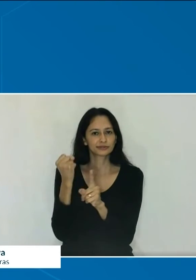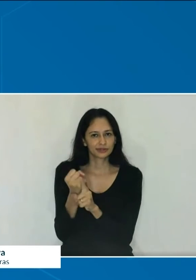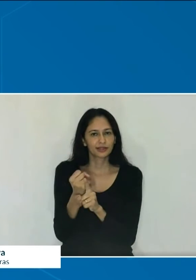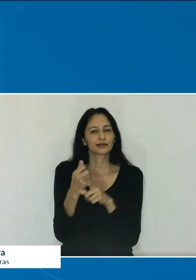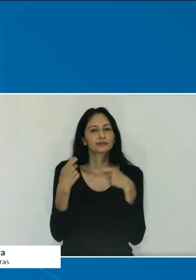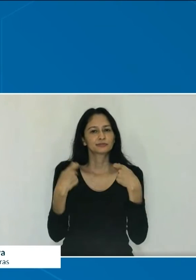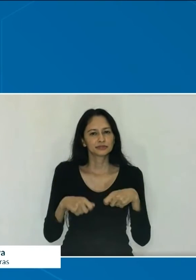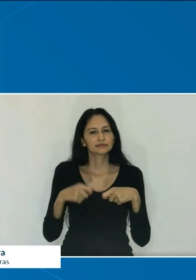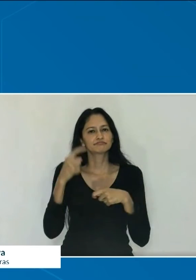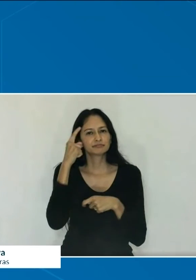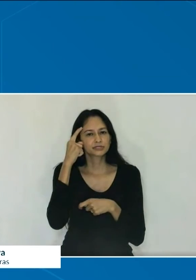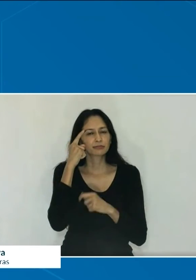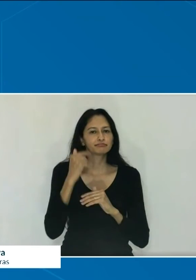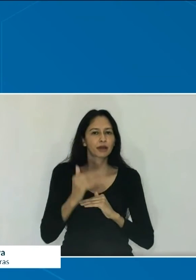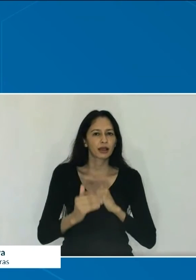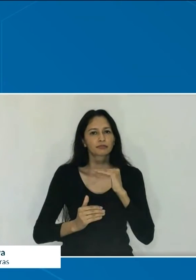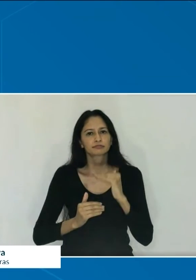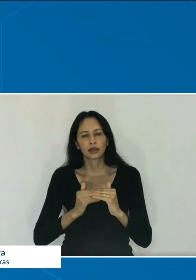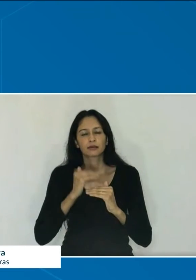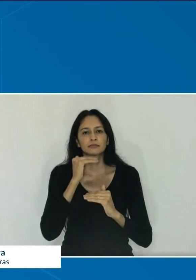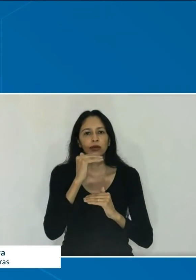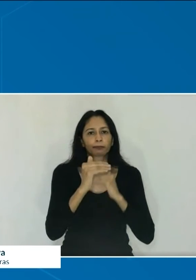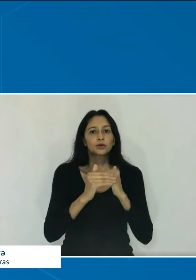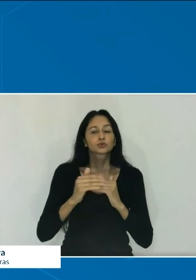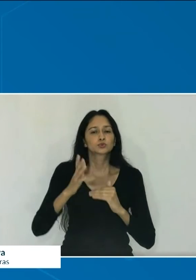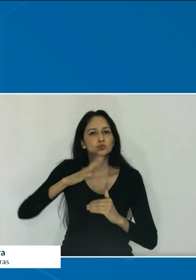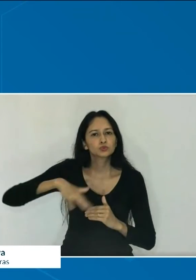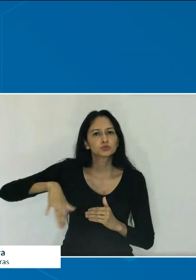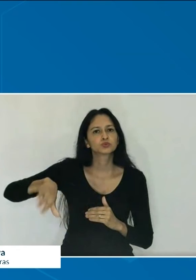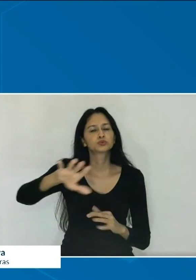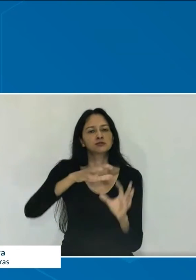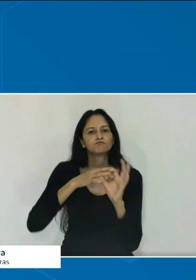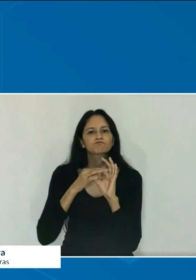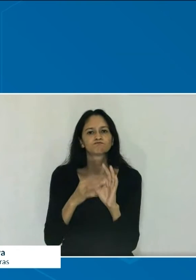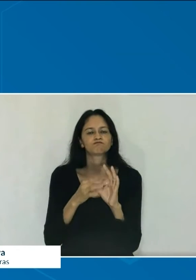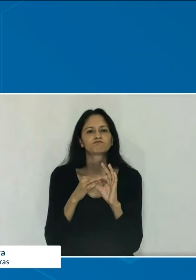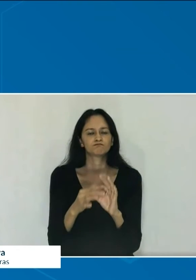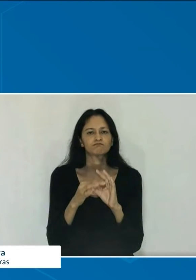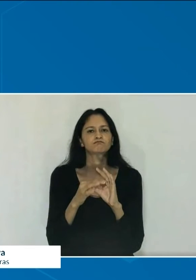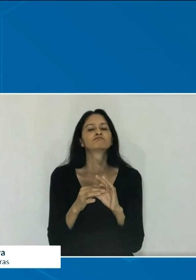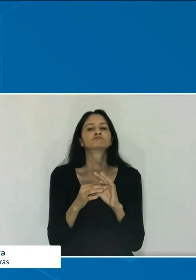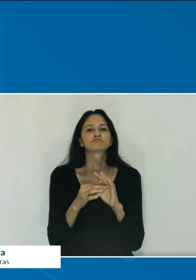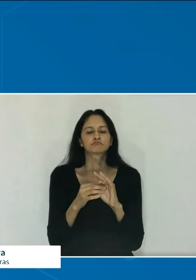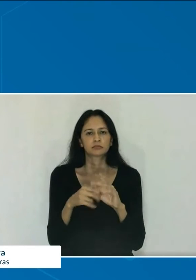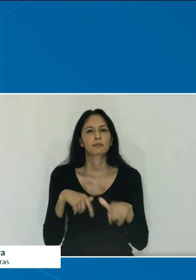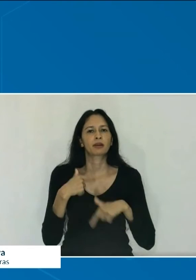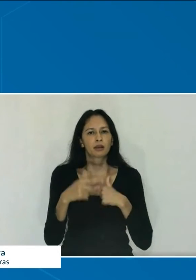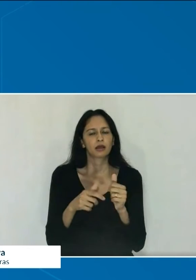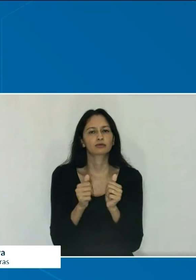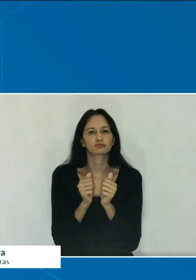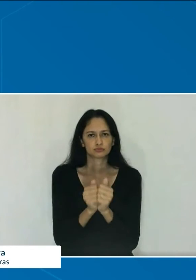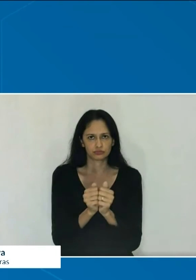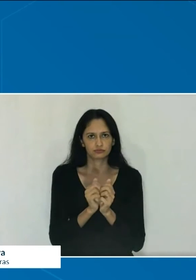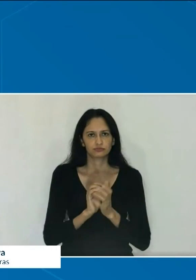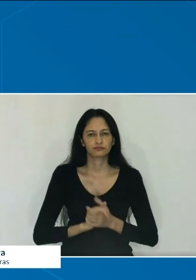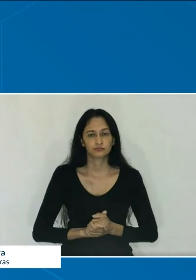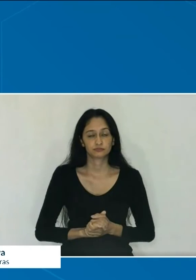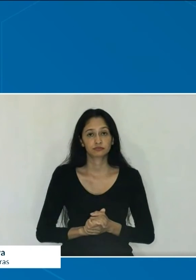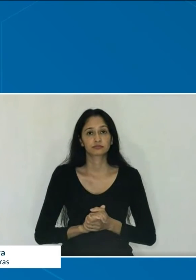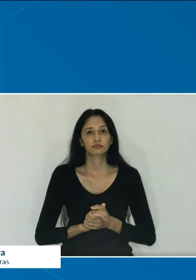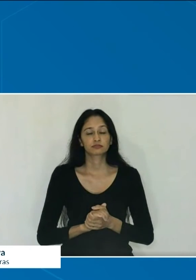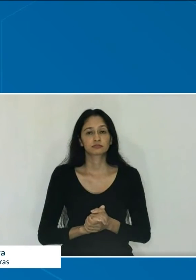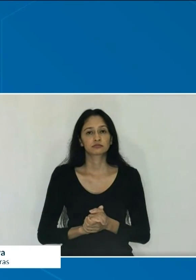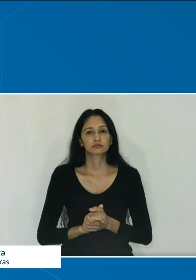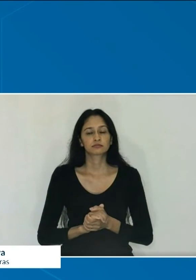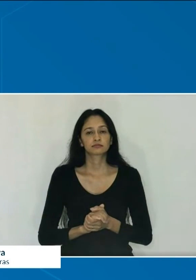construtivo e que precisa da colaboração de todos, né? Realmente, todos temos que colocar parte e tem que ir se construindo aos poucos.